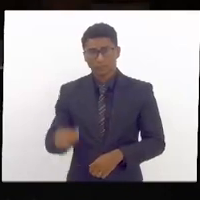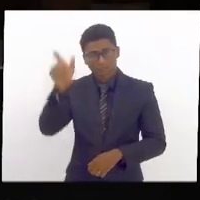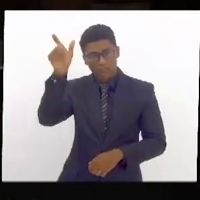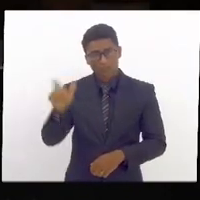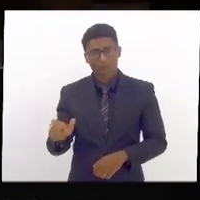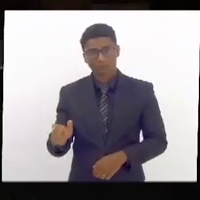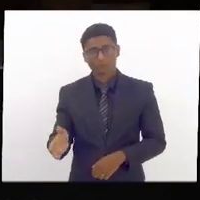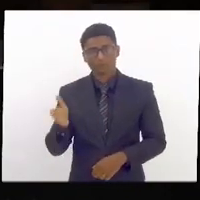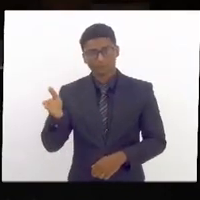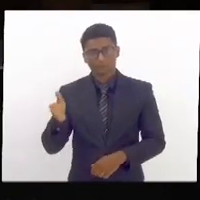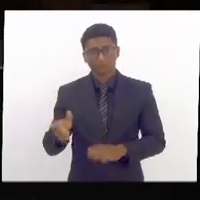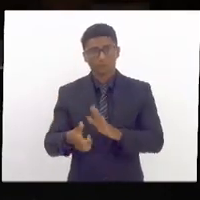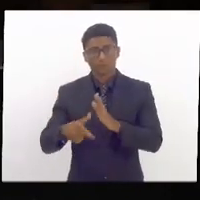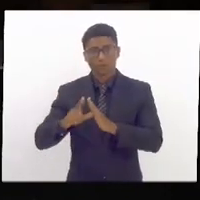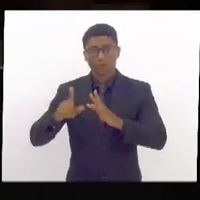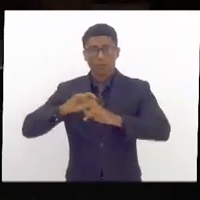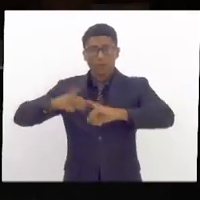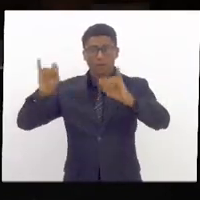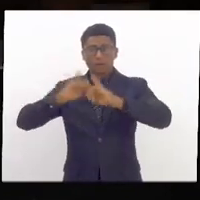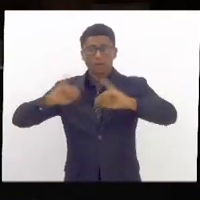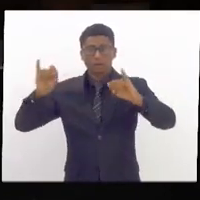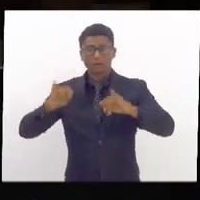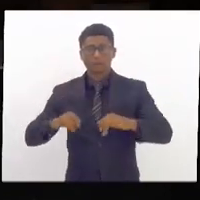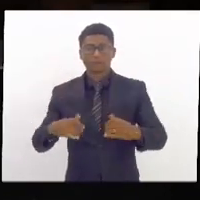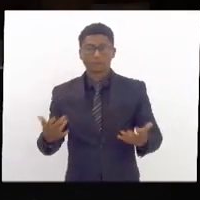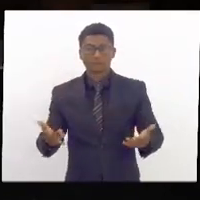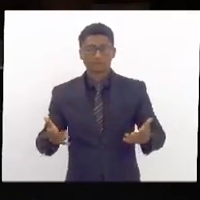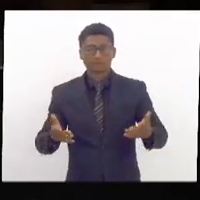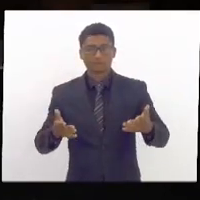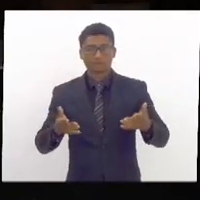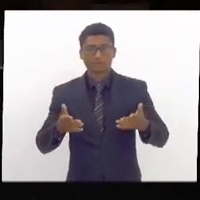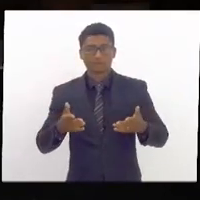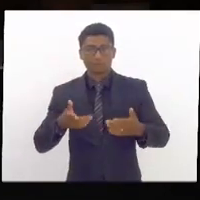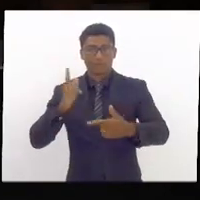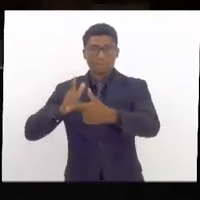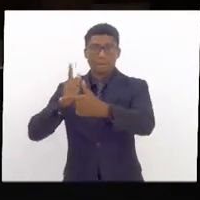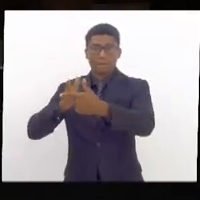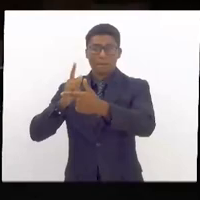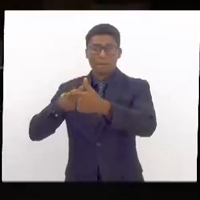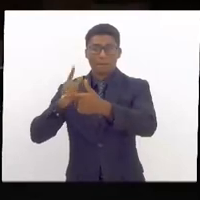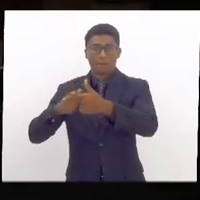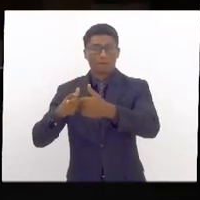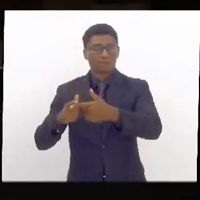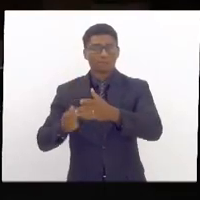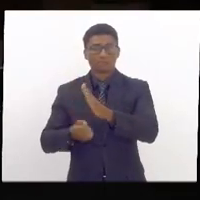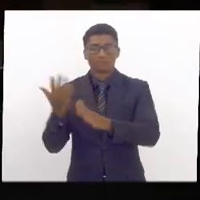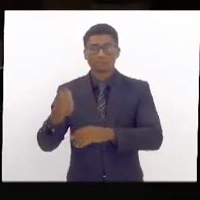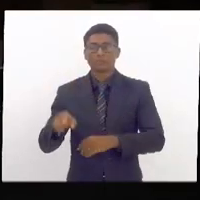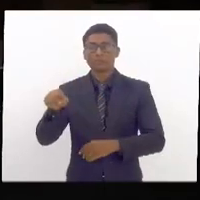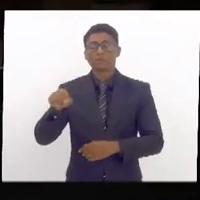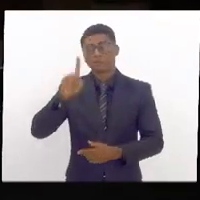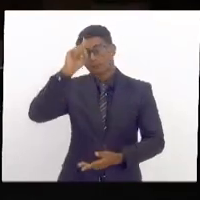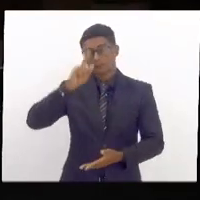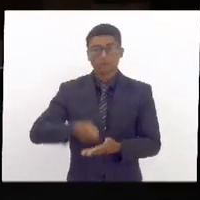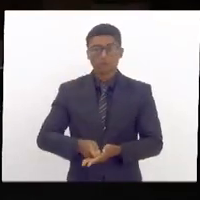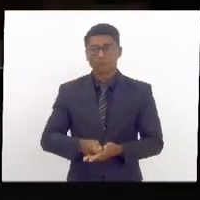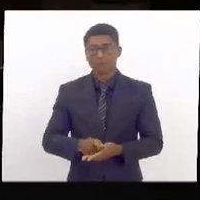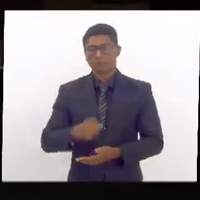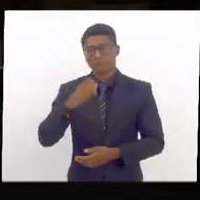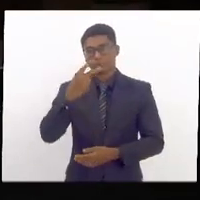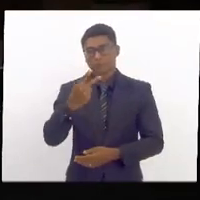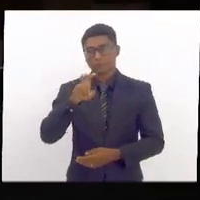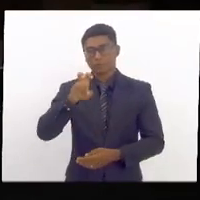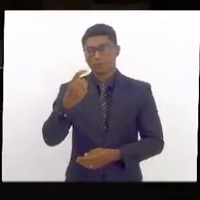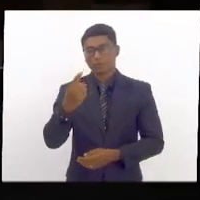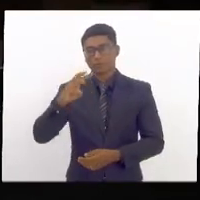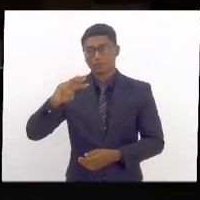situação pré-campanha, tomando pancada, porrada direto, não, tem que tomar a decisão, repassou os 251